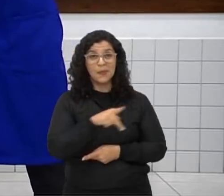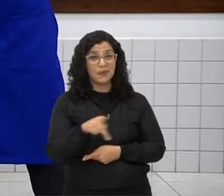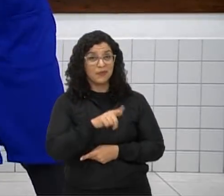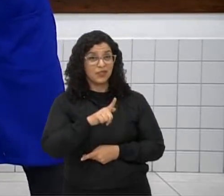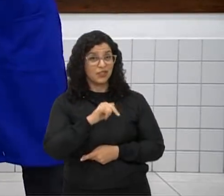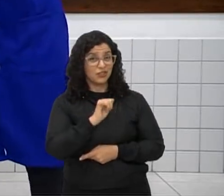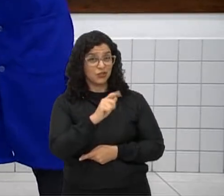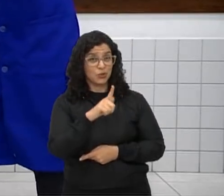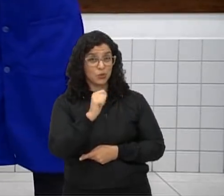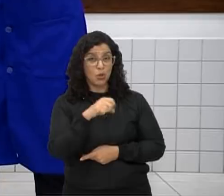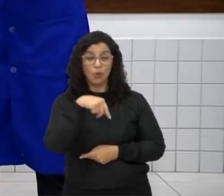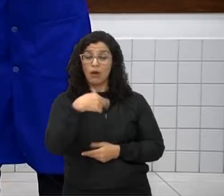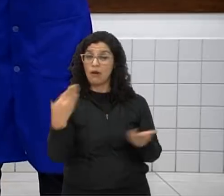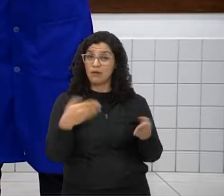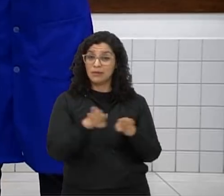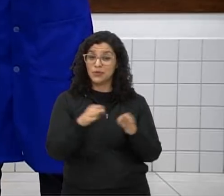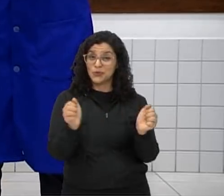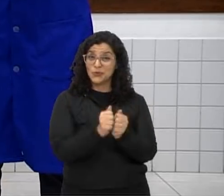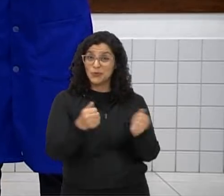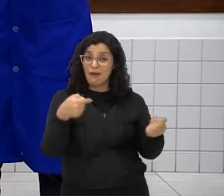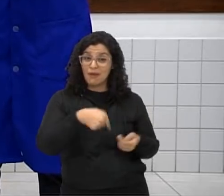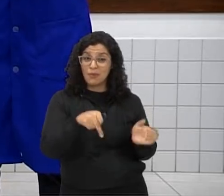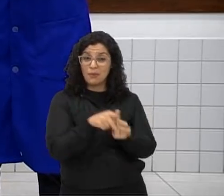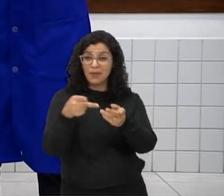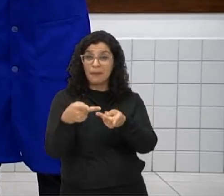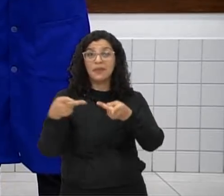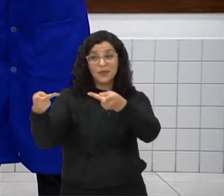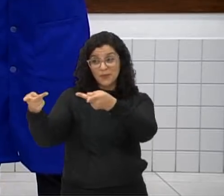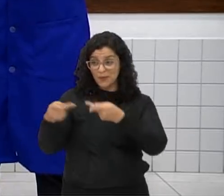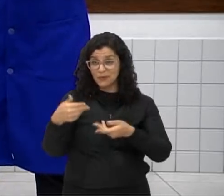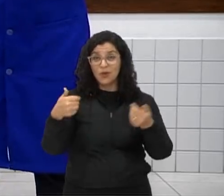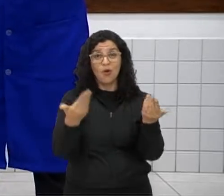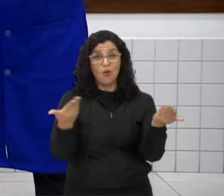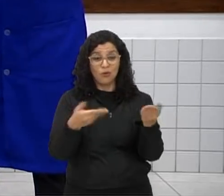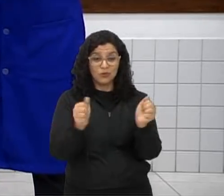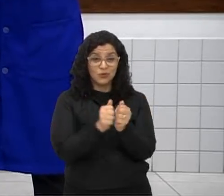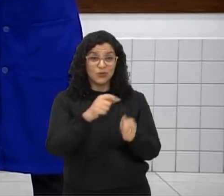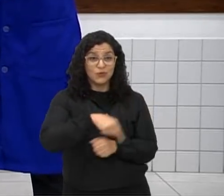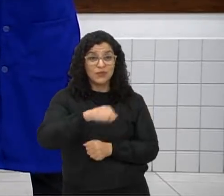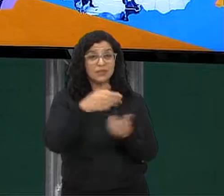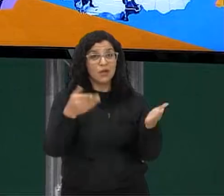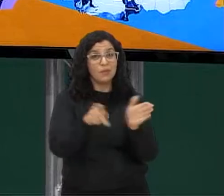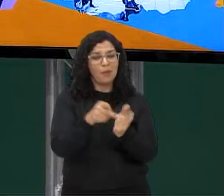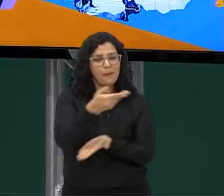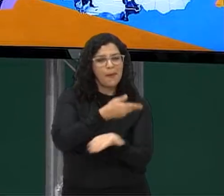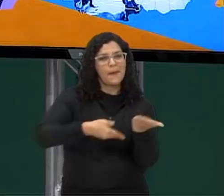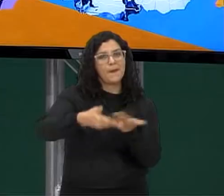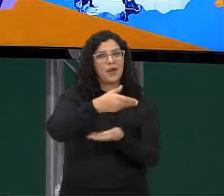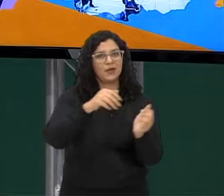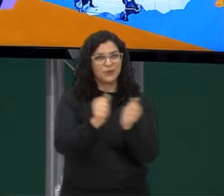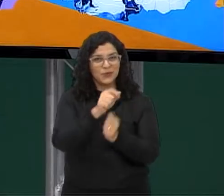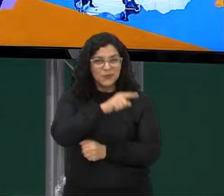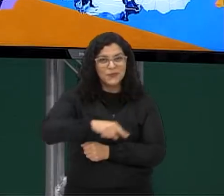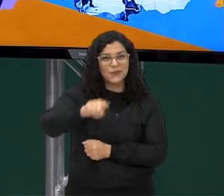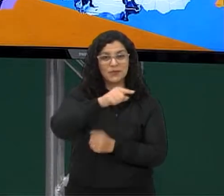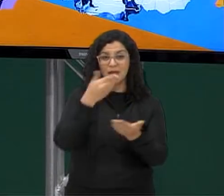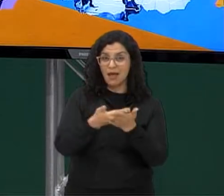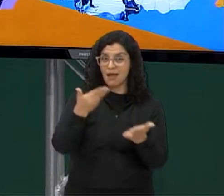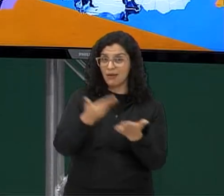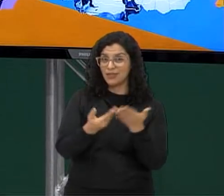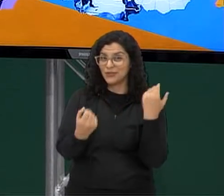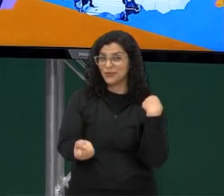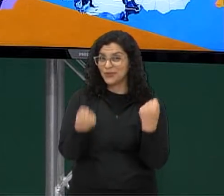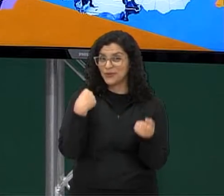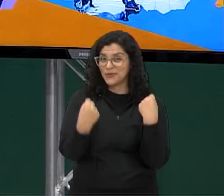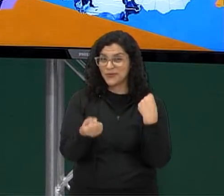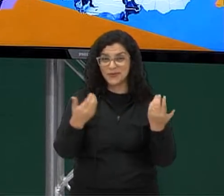professor Gilson Henrique de Lima, estou hoje aqui a convite do professor Peterson para estarmos interagindo com vocês na nossa